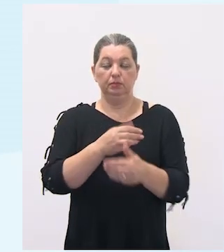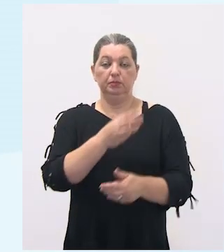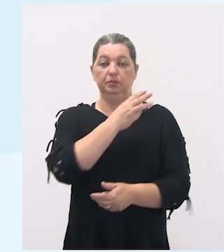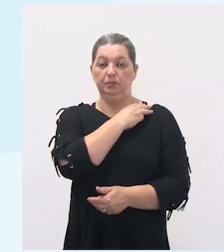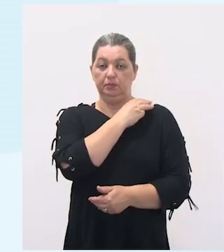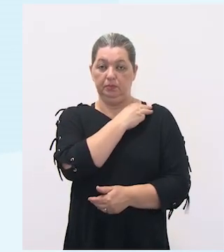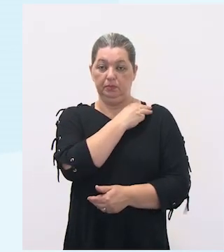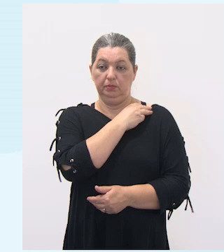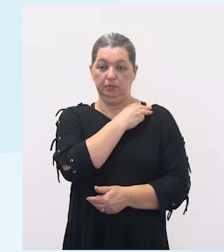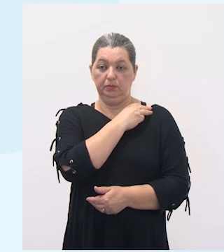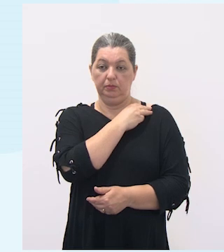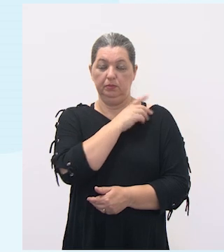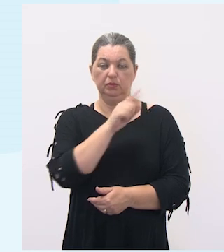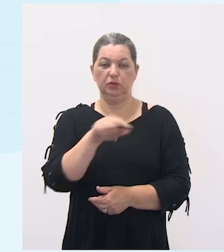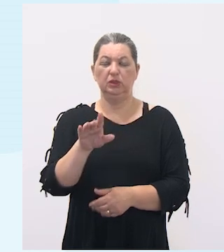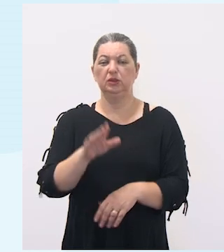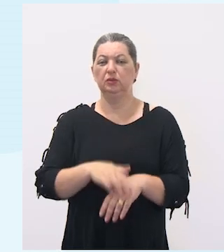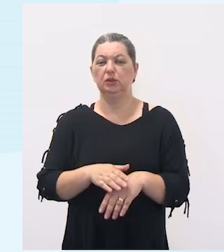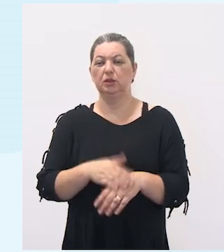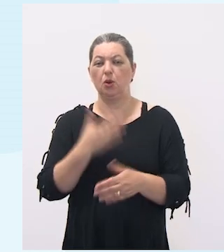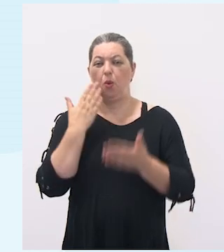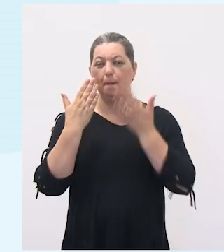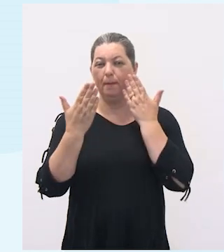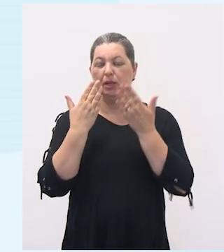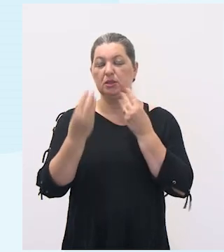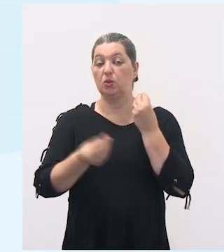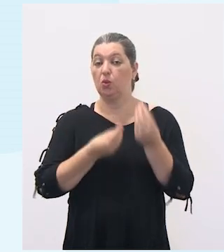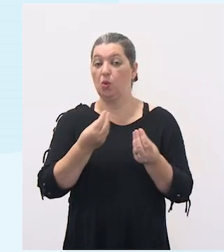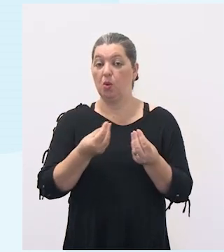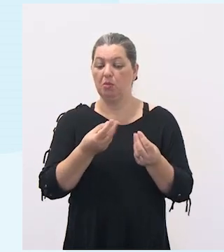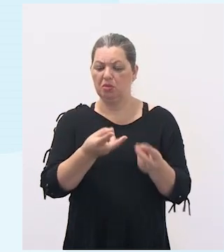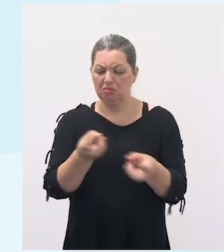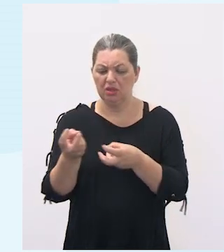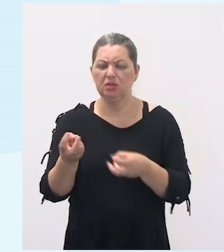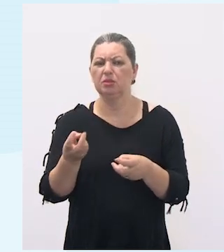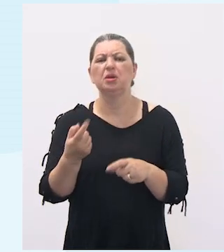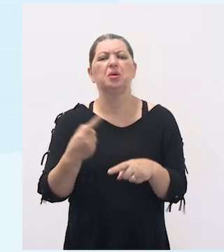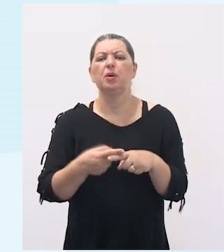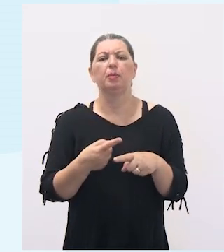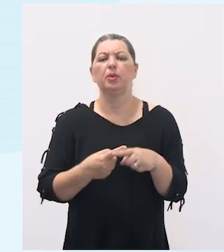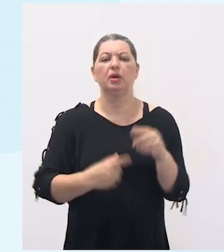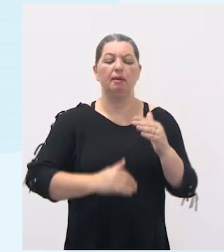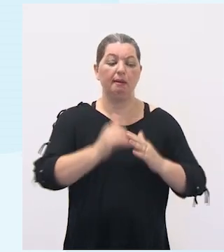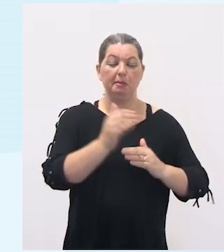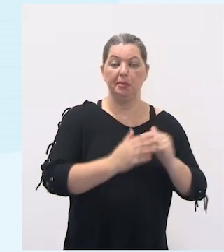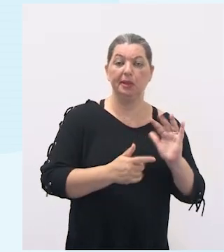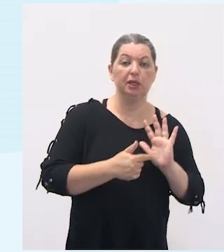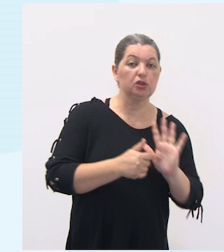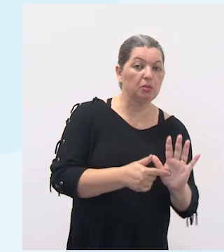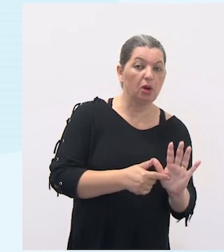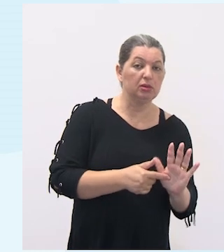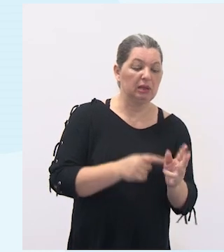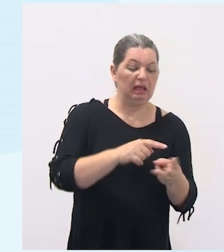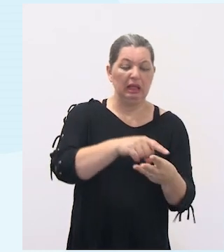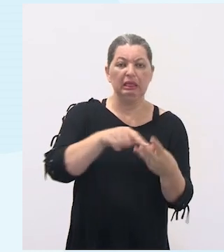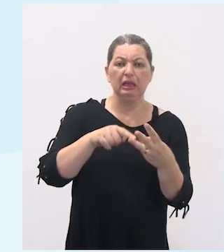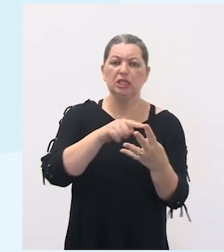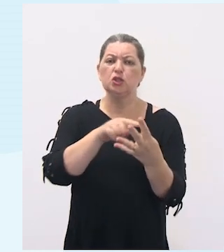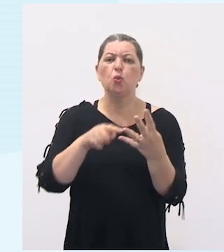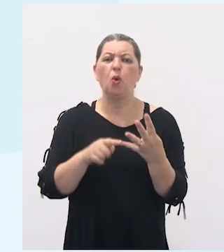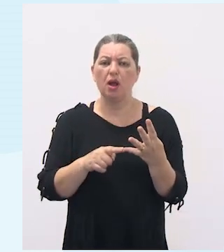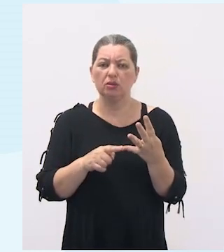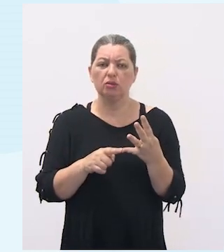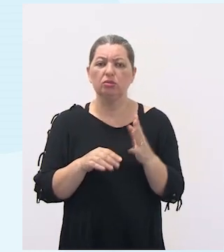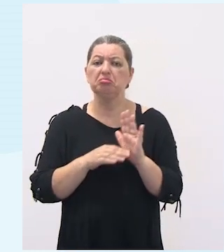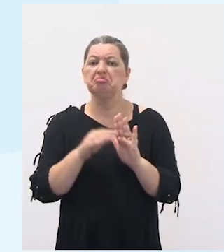ensino médio, para vocês fazerem a comparação e verificar. Então, por que uma habilidade aparece em 3, 4 níveis?